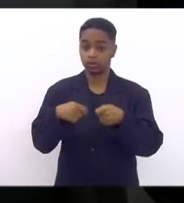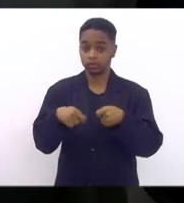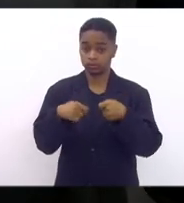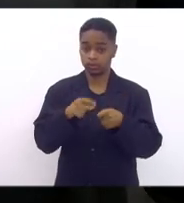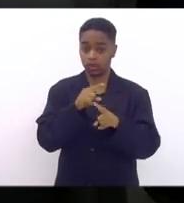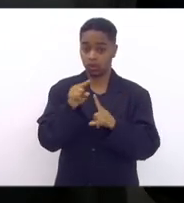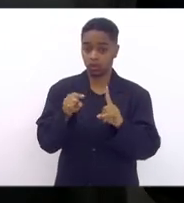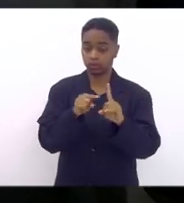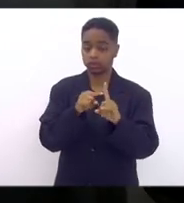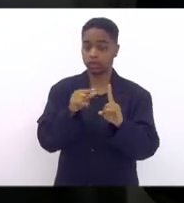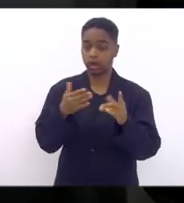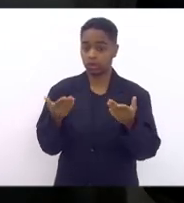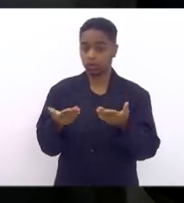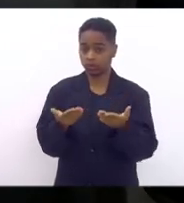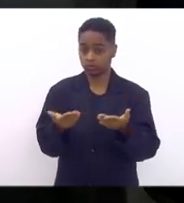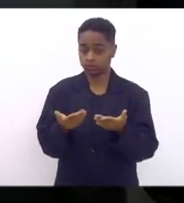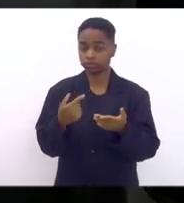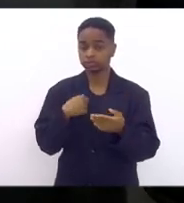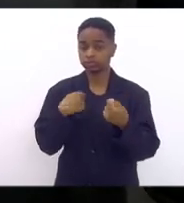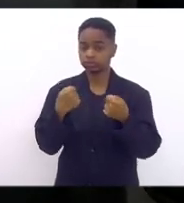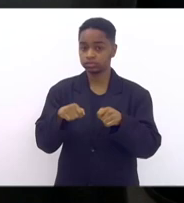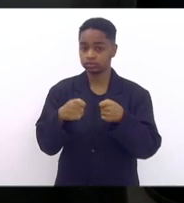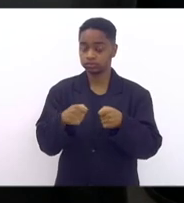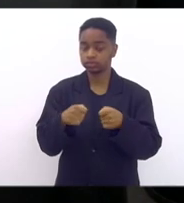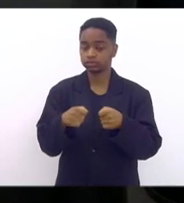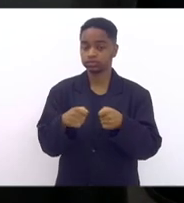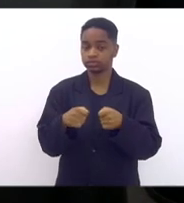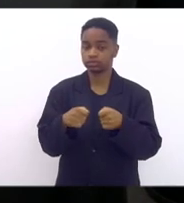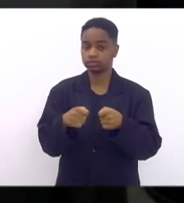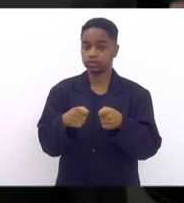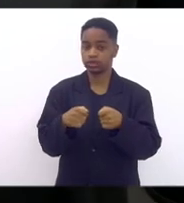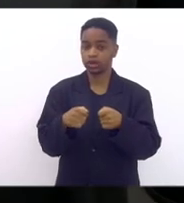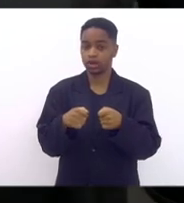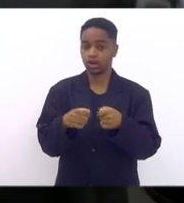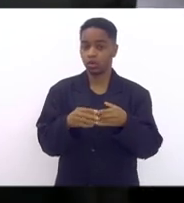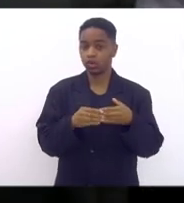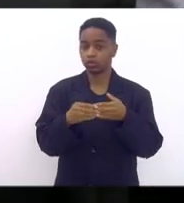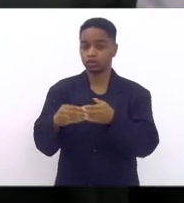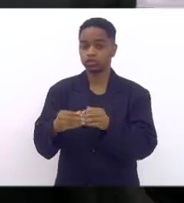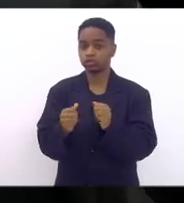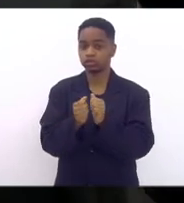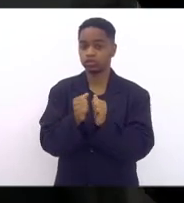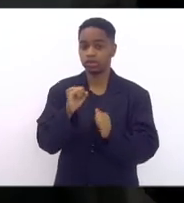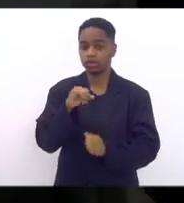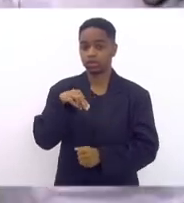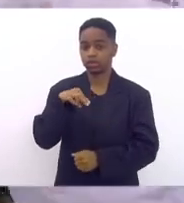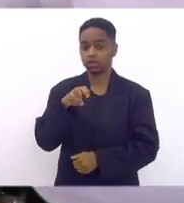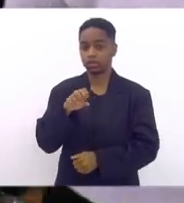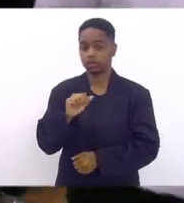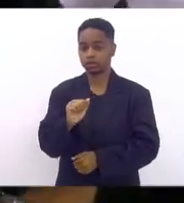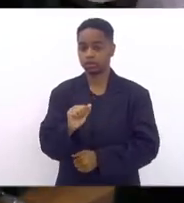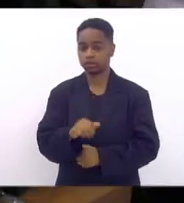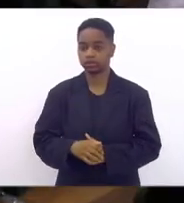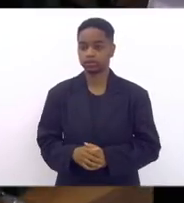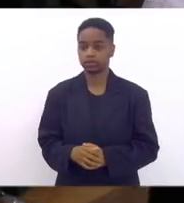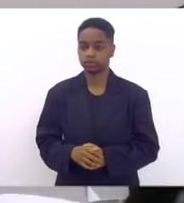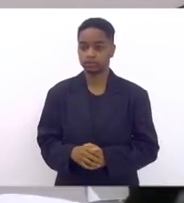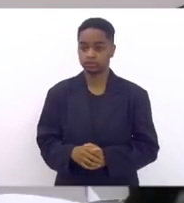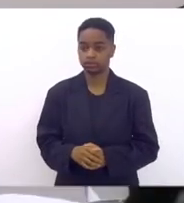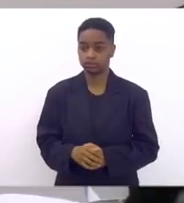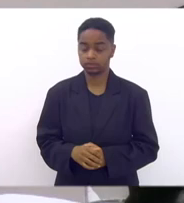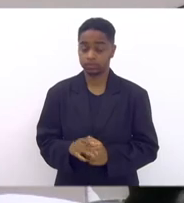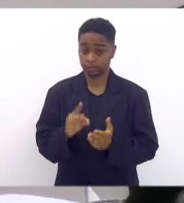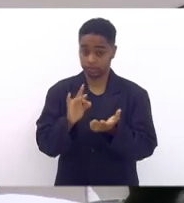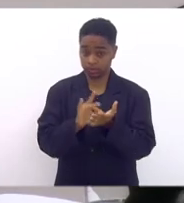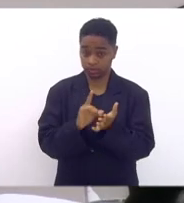missão agora né assumir essa questão e conduzir isso junto com in dentro do Inea na verdade que nós temos aqui